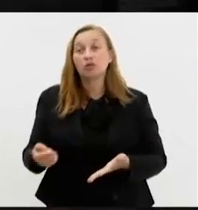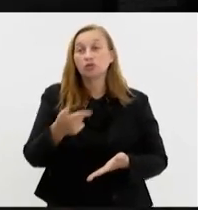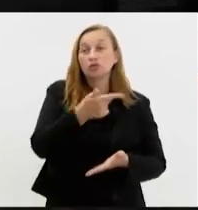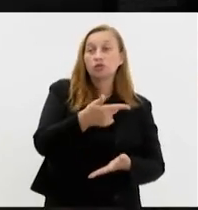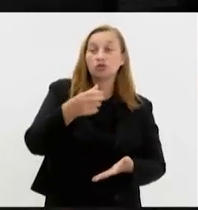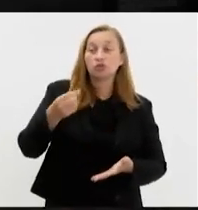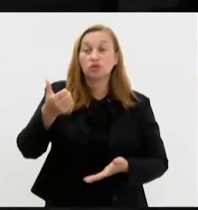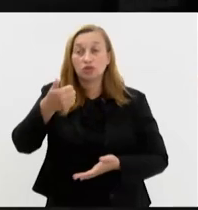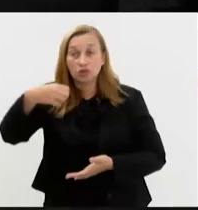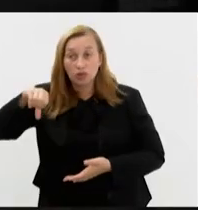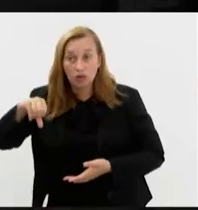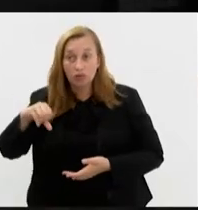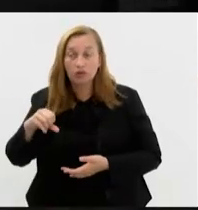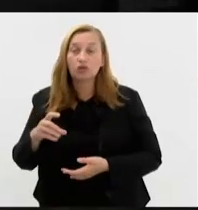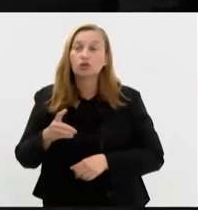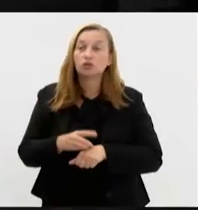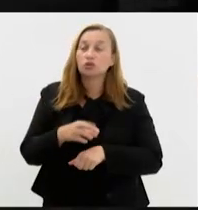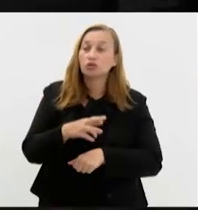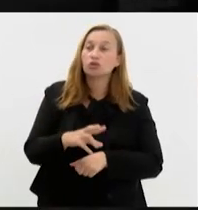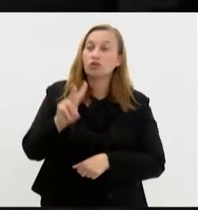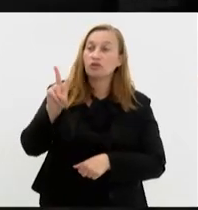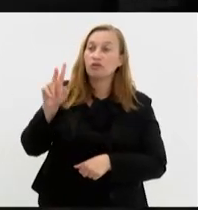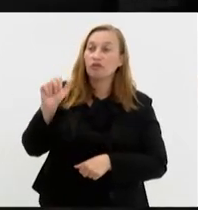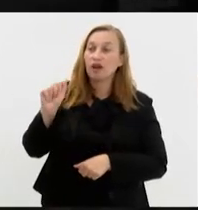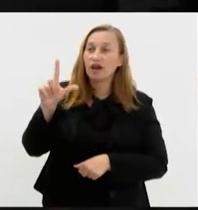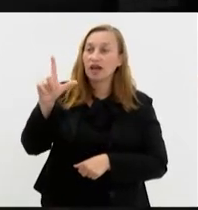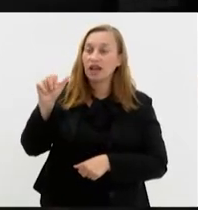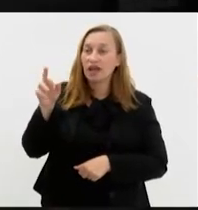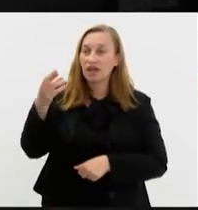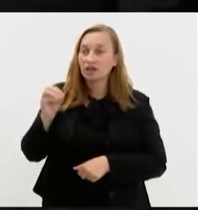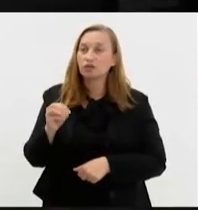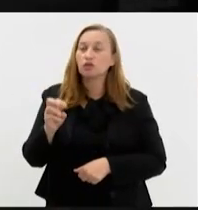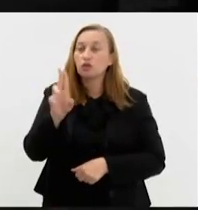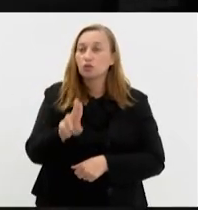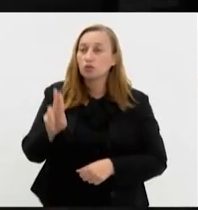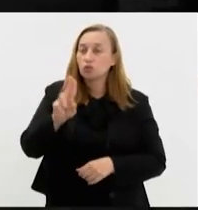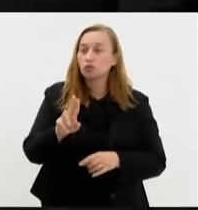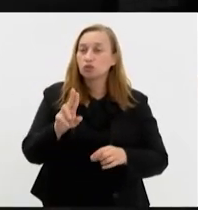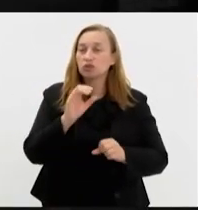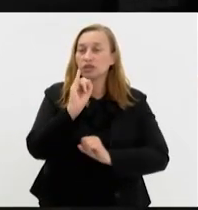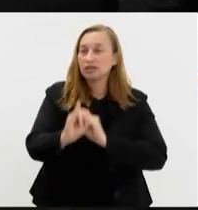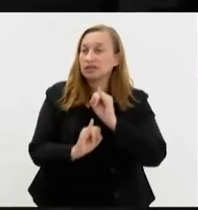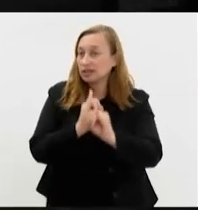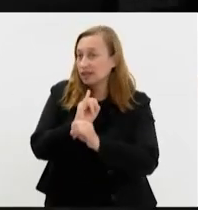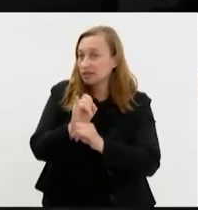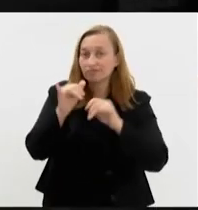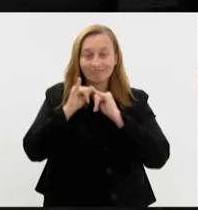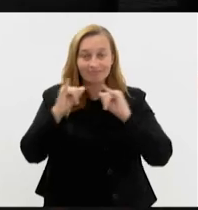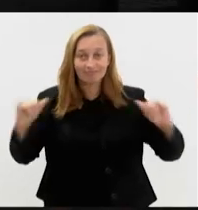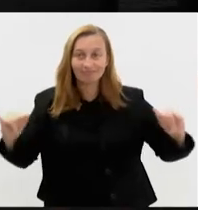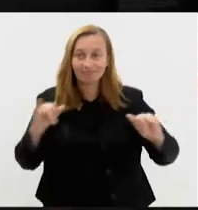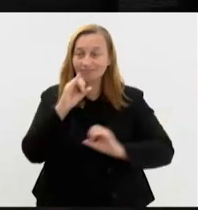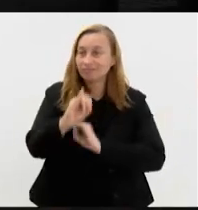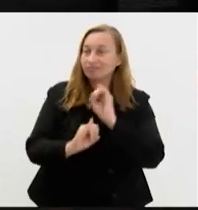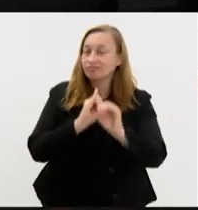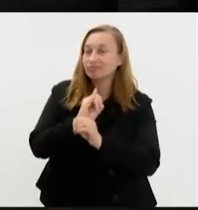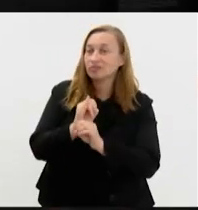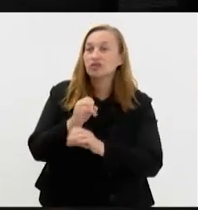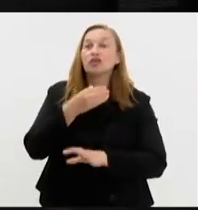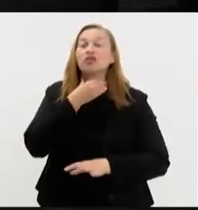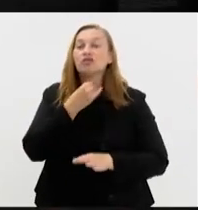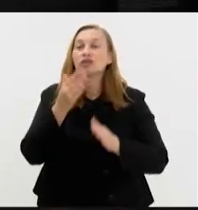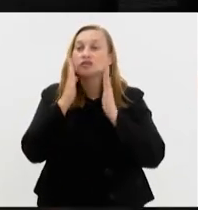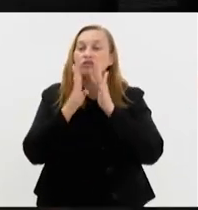disse Dr Valério o uso da internet a propaganda da internet a chamada fake News